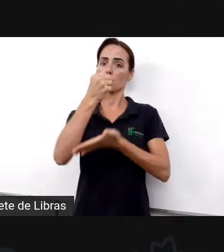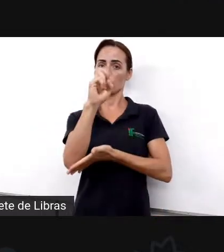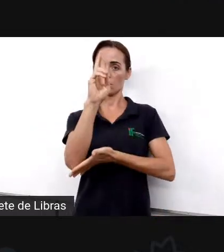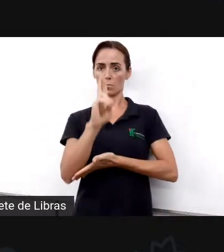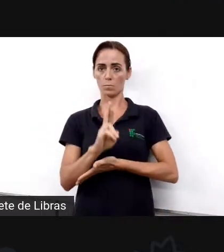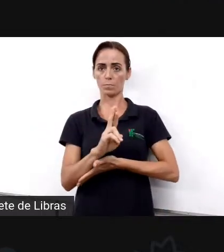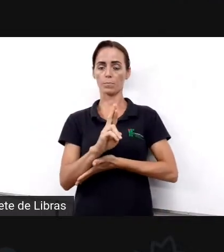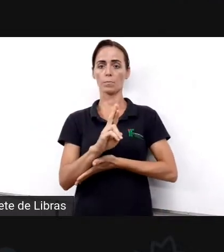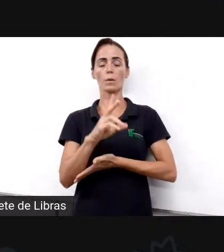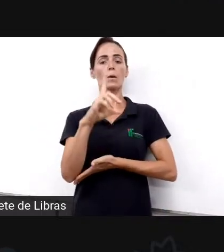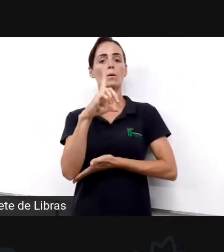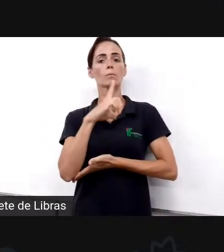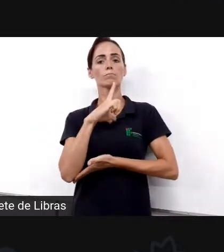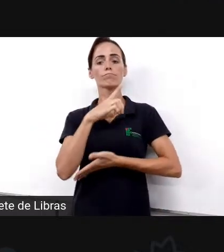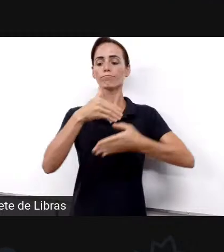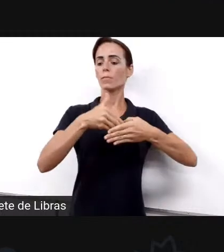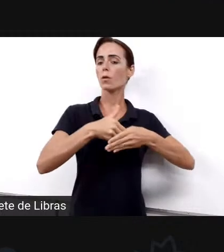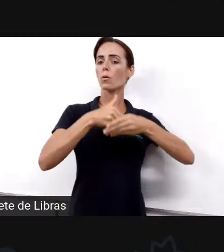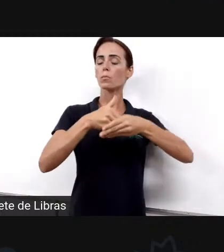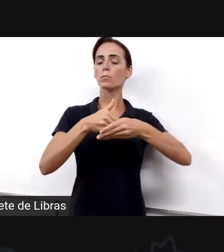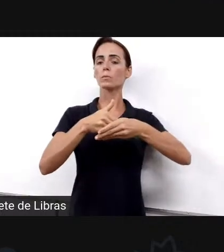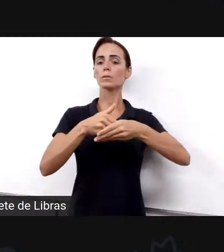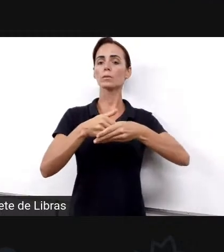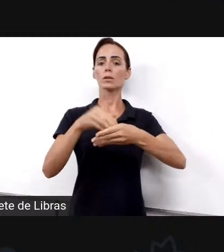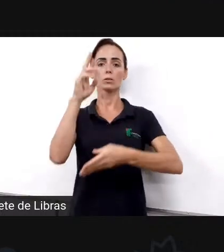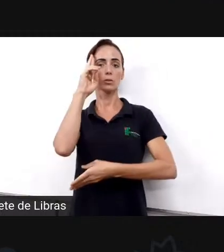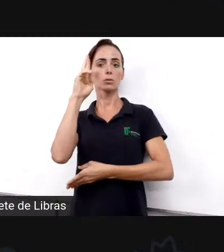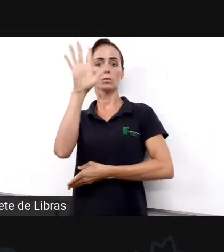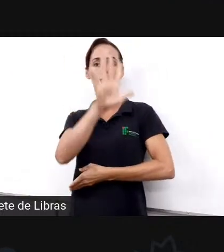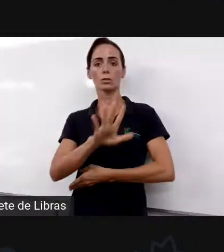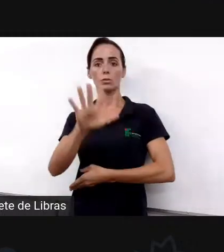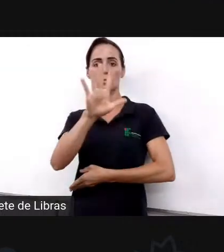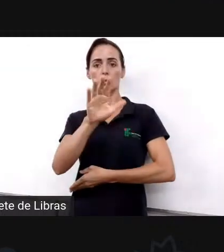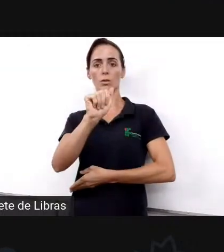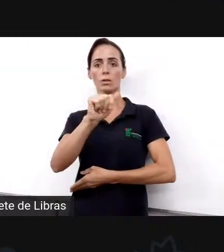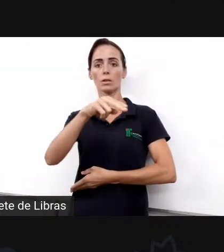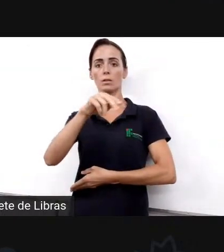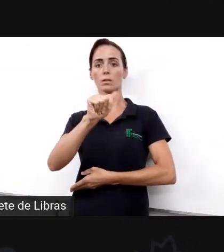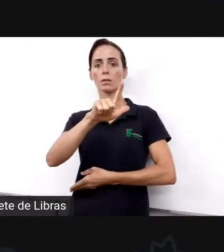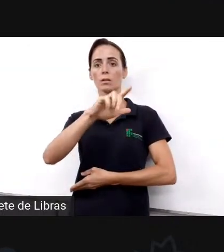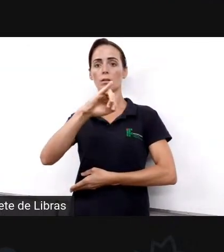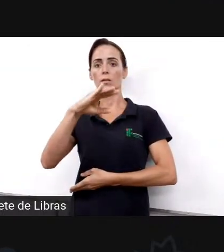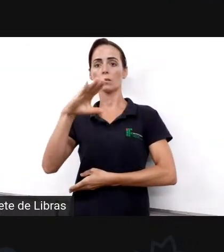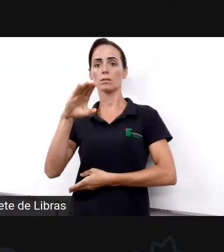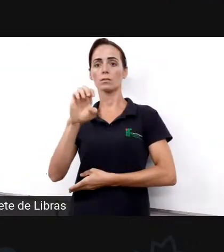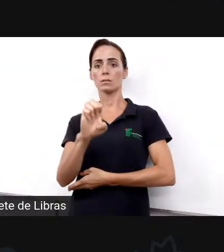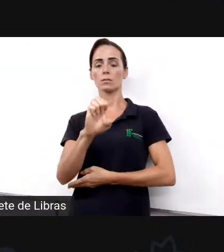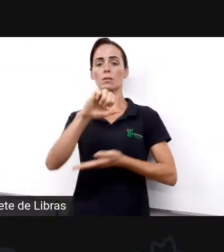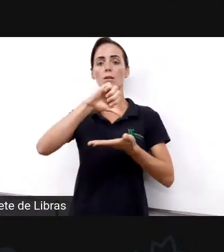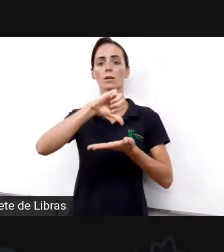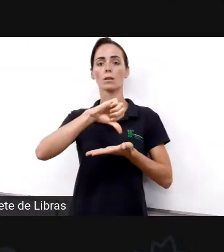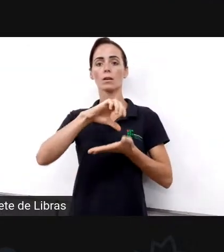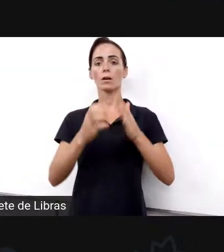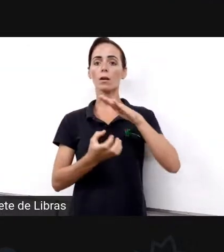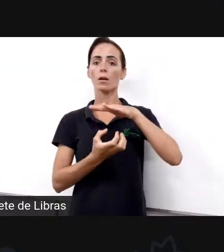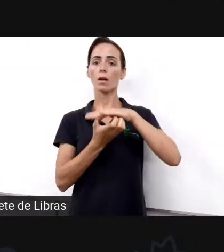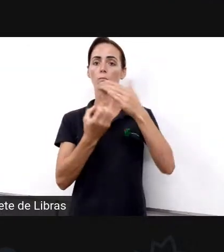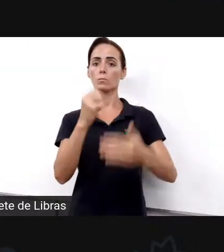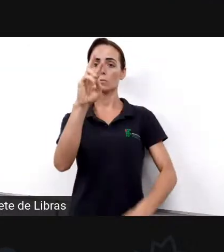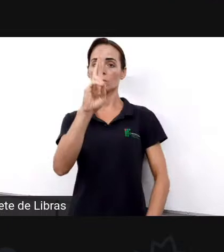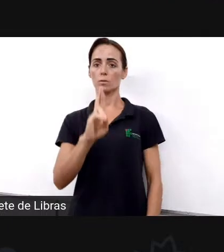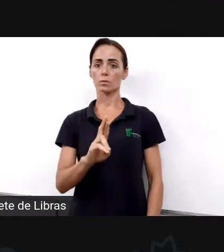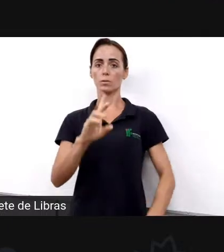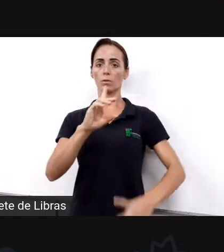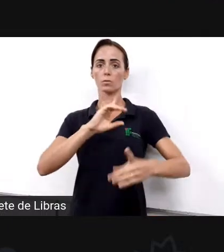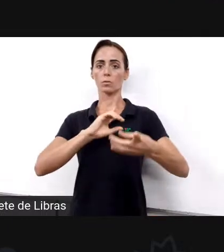venho cumprimentar a diretora-geral e professora Annalise Marquesan, do Campus Santa Rosa, nossa